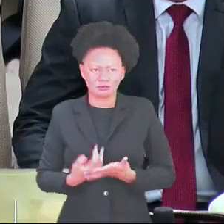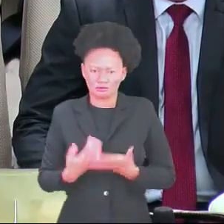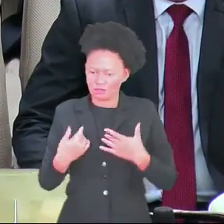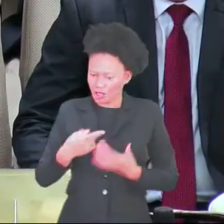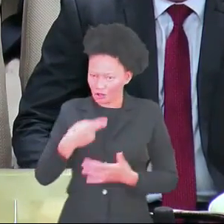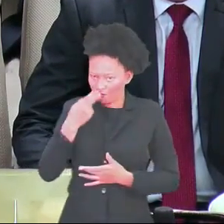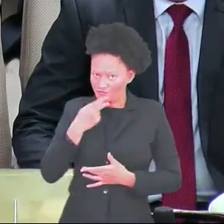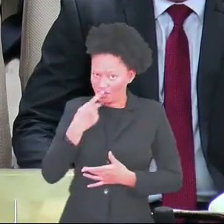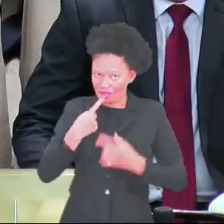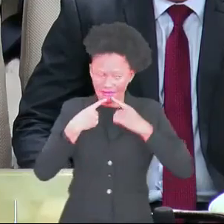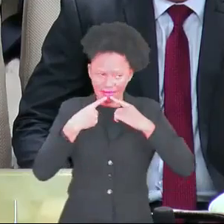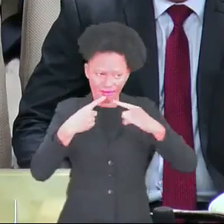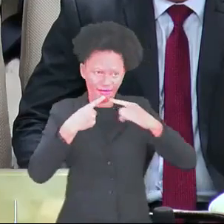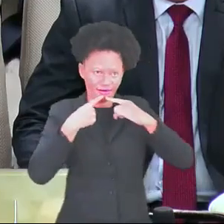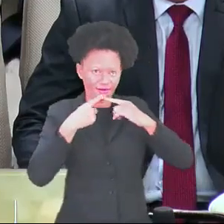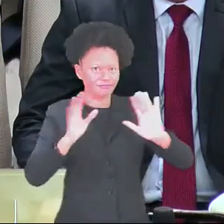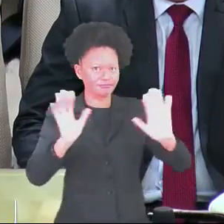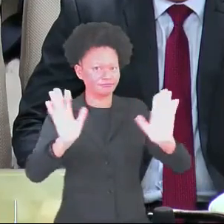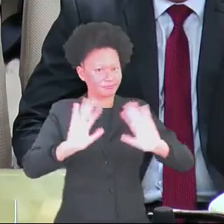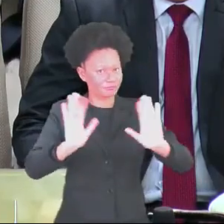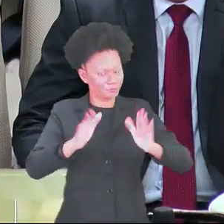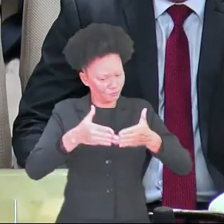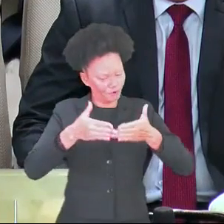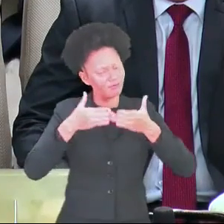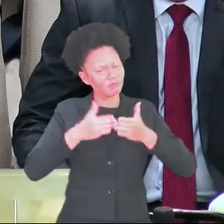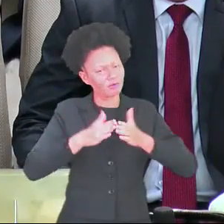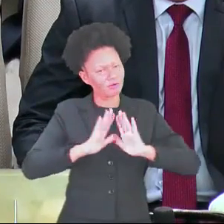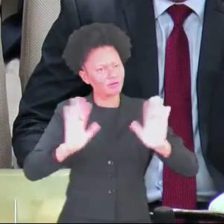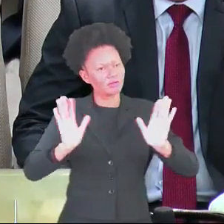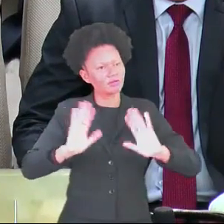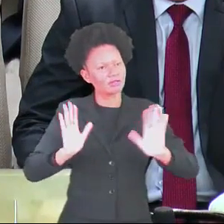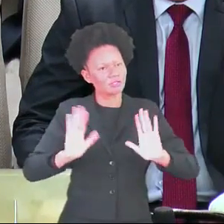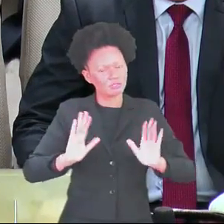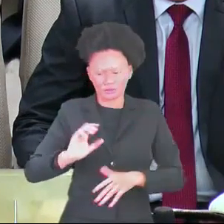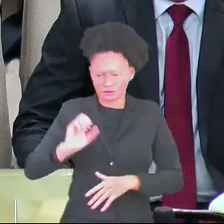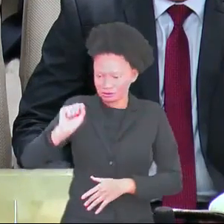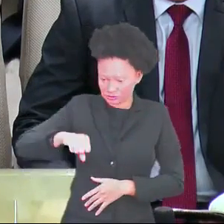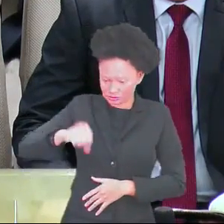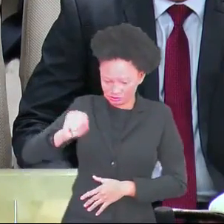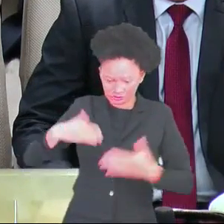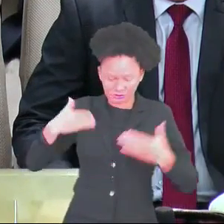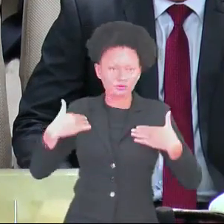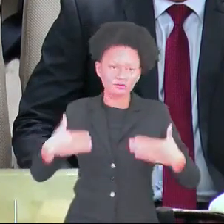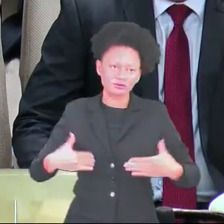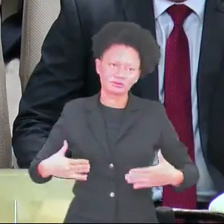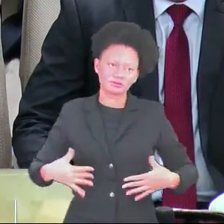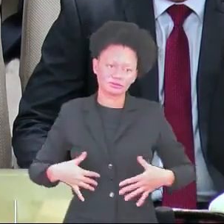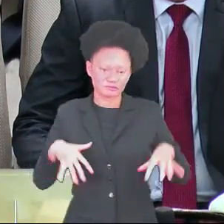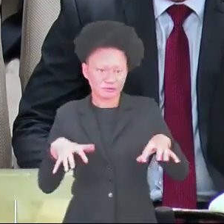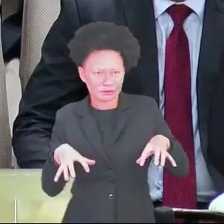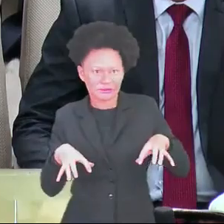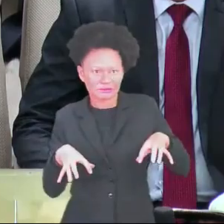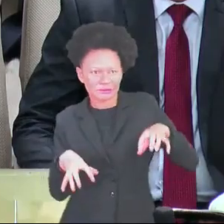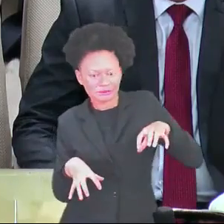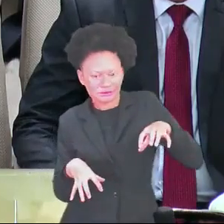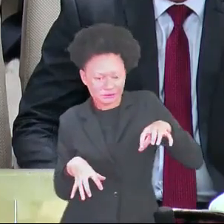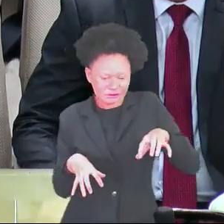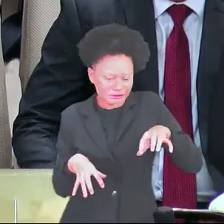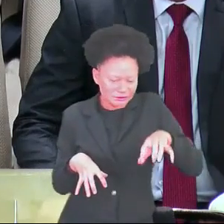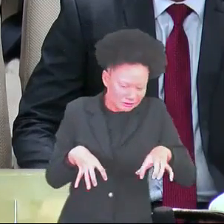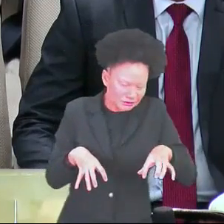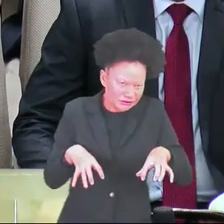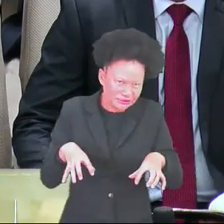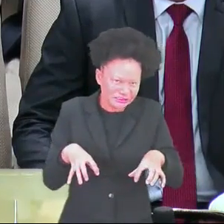estou aqui reclamando, não, meu irmão, por favor. Nós precisamos, sim, de exercício, senão a gente fica entrevado, né? Fica